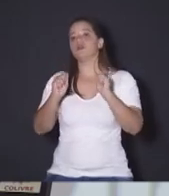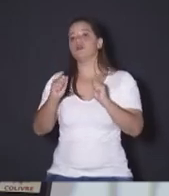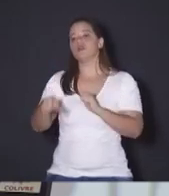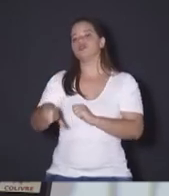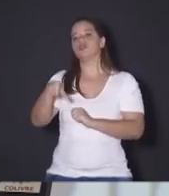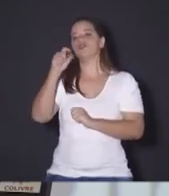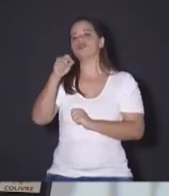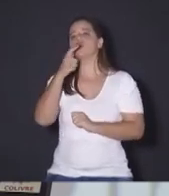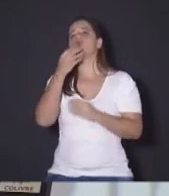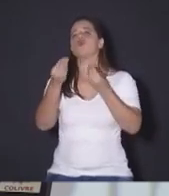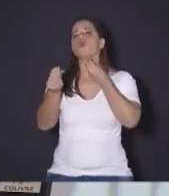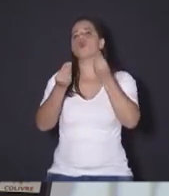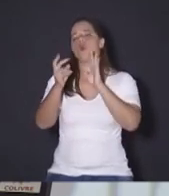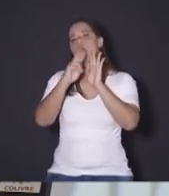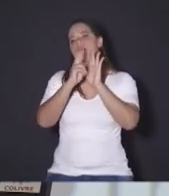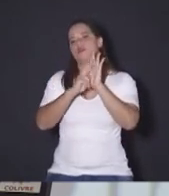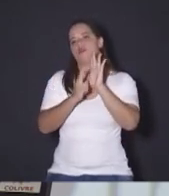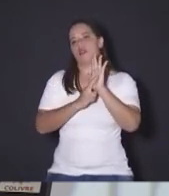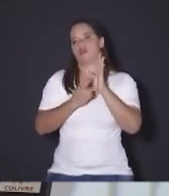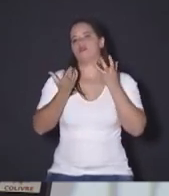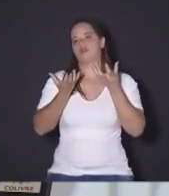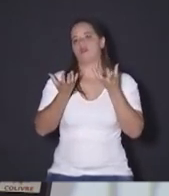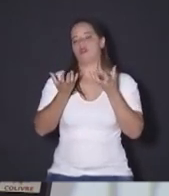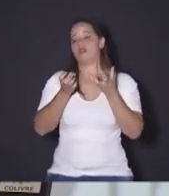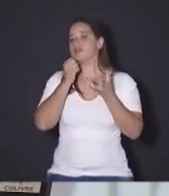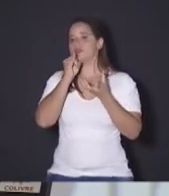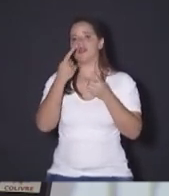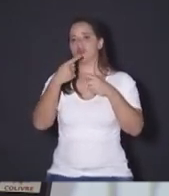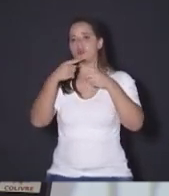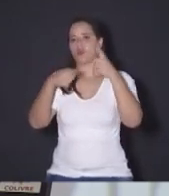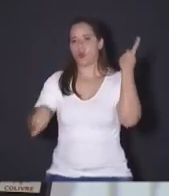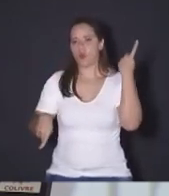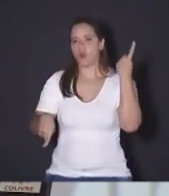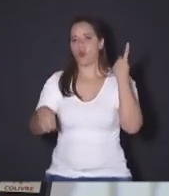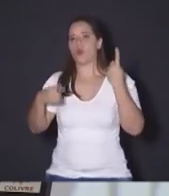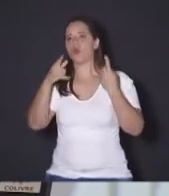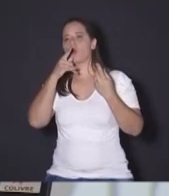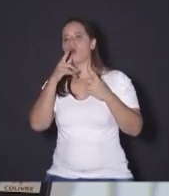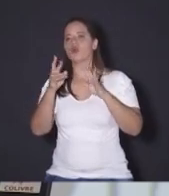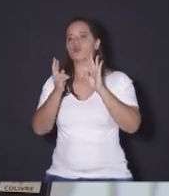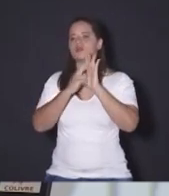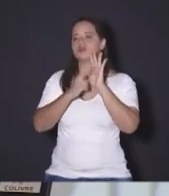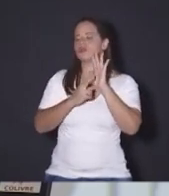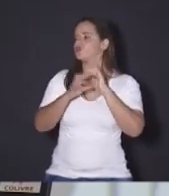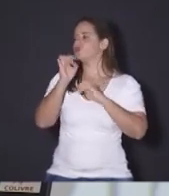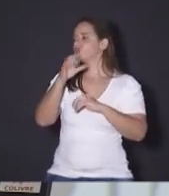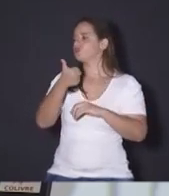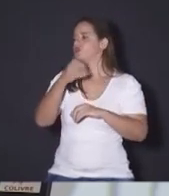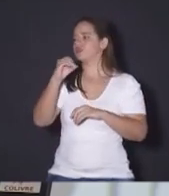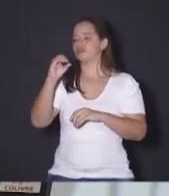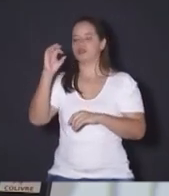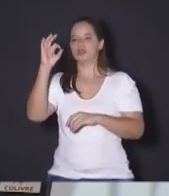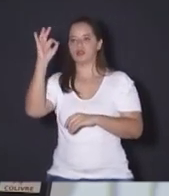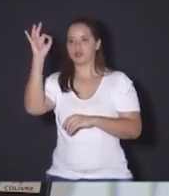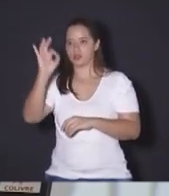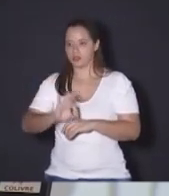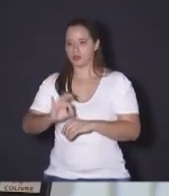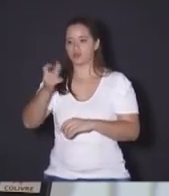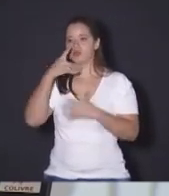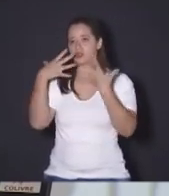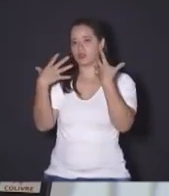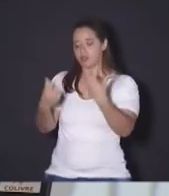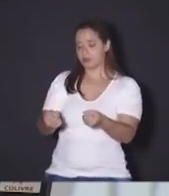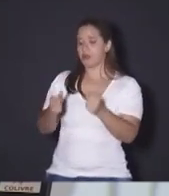que regras eu vou seguir se eu não concordo com a regra de que só 10% dos meus seguidores receber o meu post